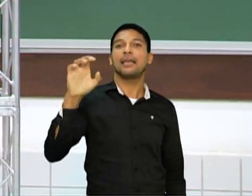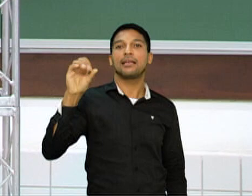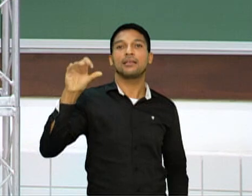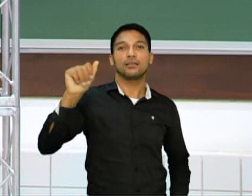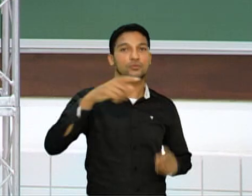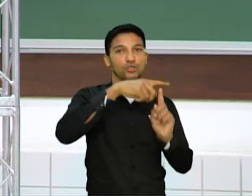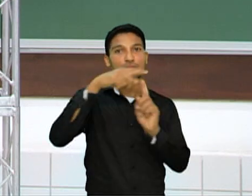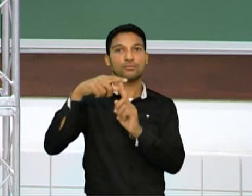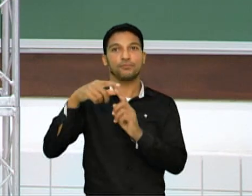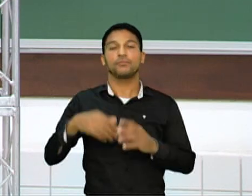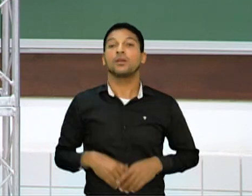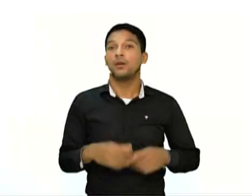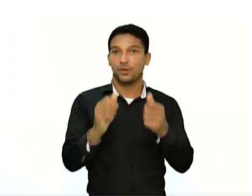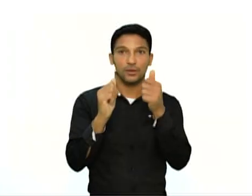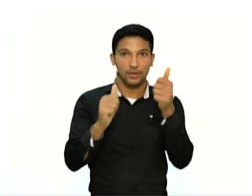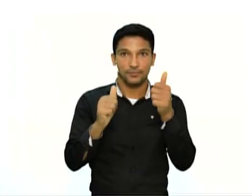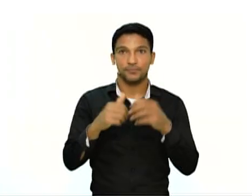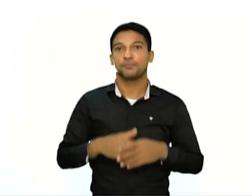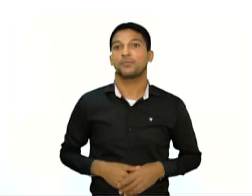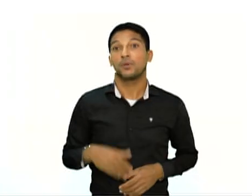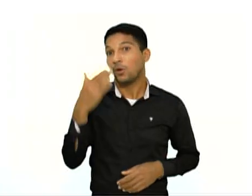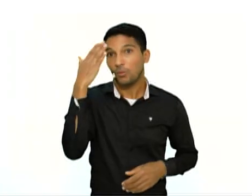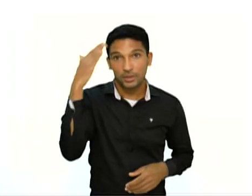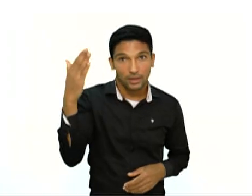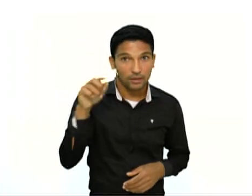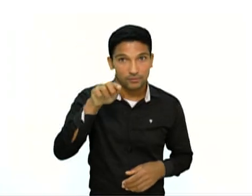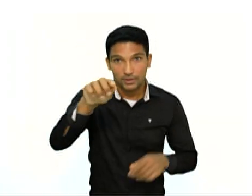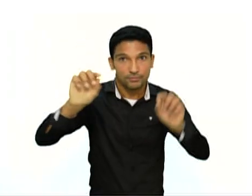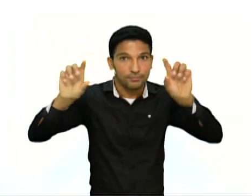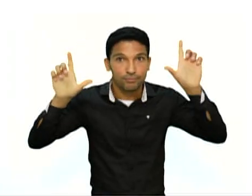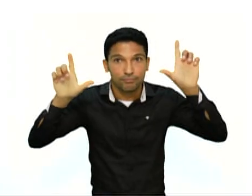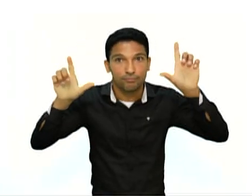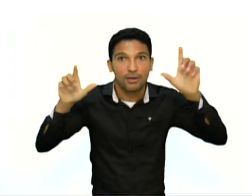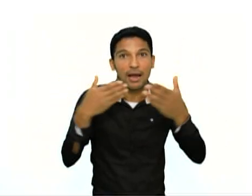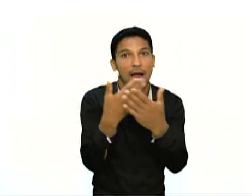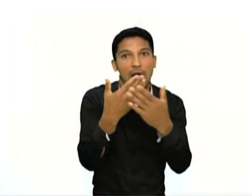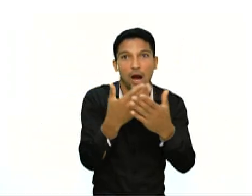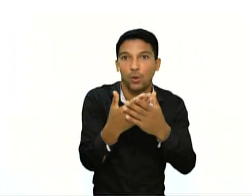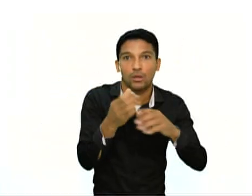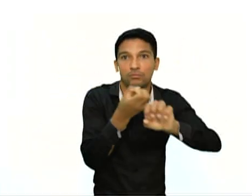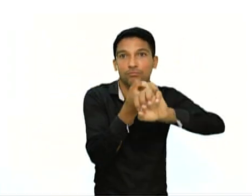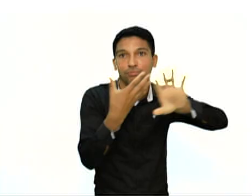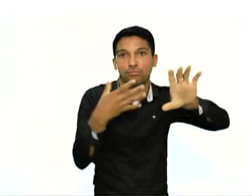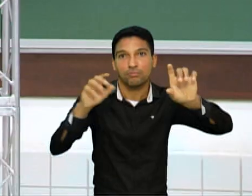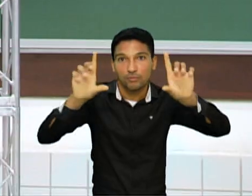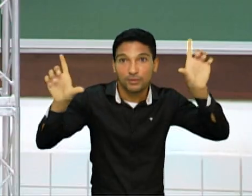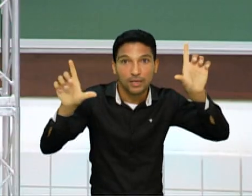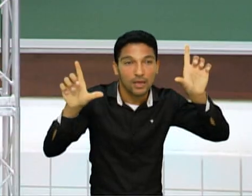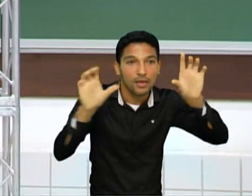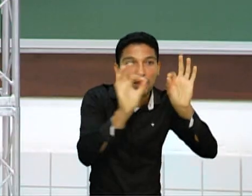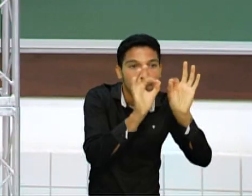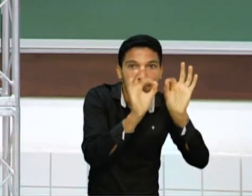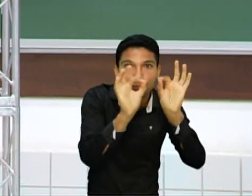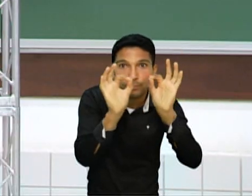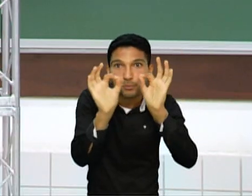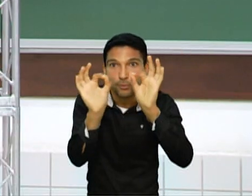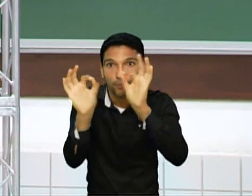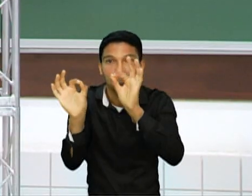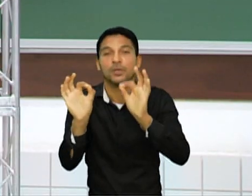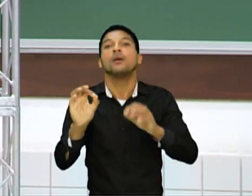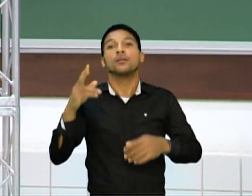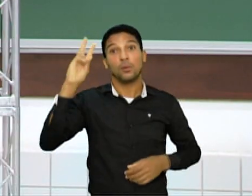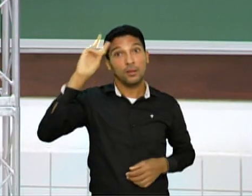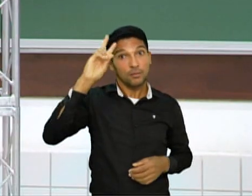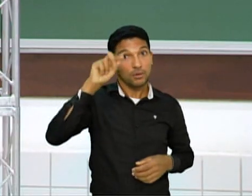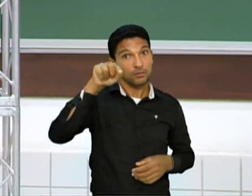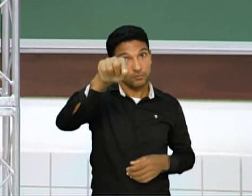aqui o meu agradecimento a cada um de vocês que participou dessa aula. Lembrando, esse é o momento que você vai até o Classroom, faz